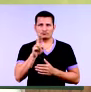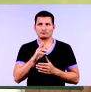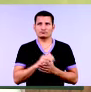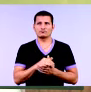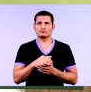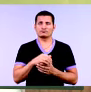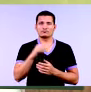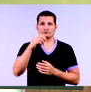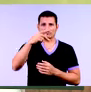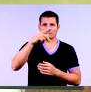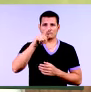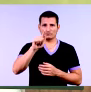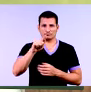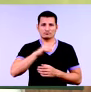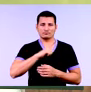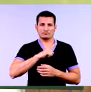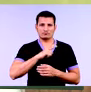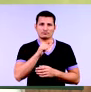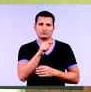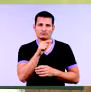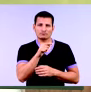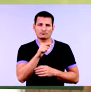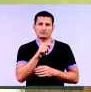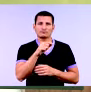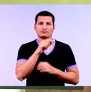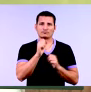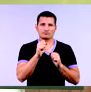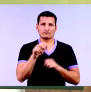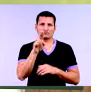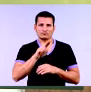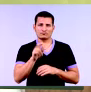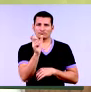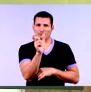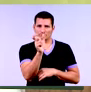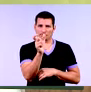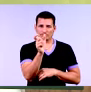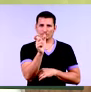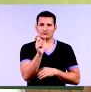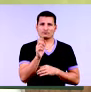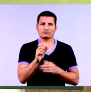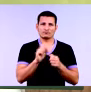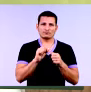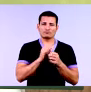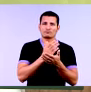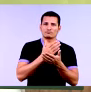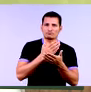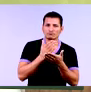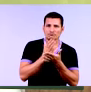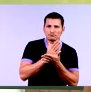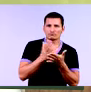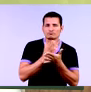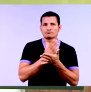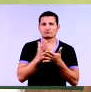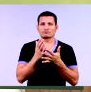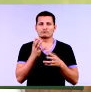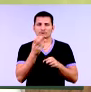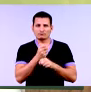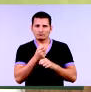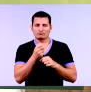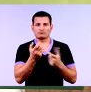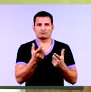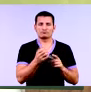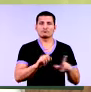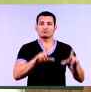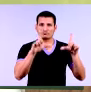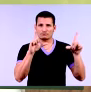está desenvolvendo, funcionando ali, ela pode utilizar essas variáveis para realizar algum cálculo, né, e apresentar isso ao usuário.